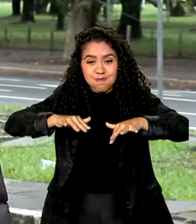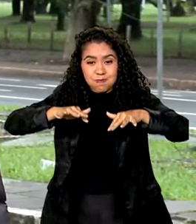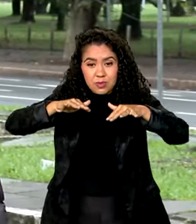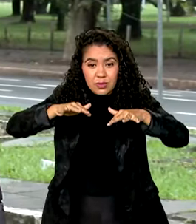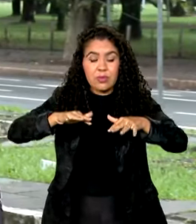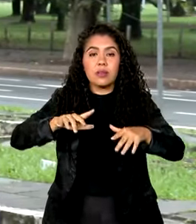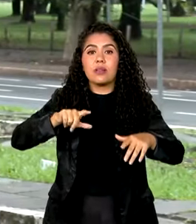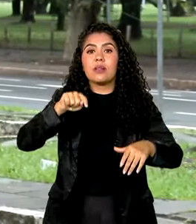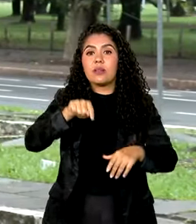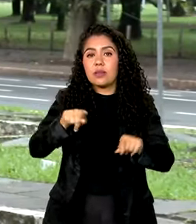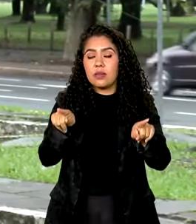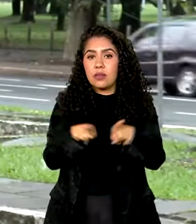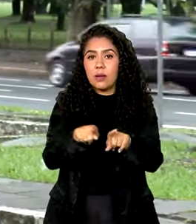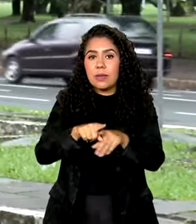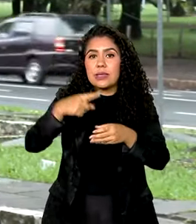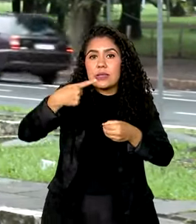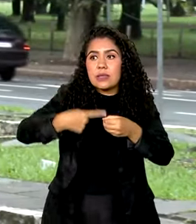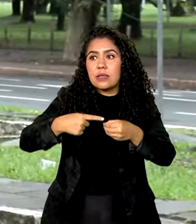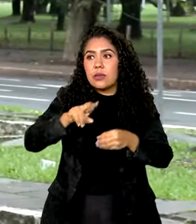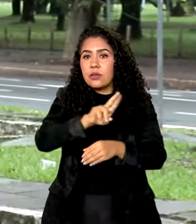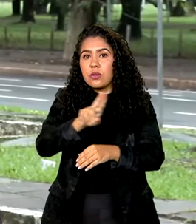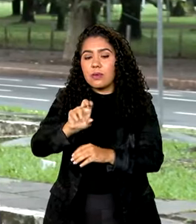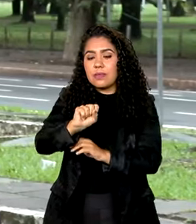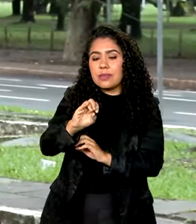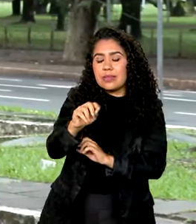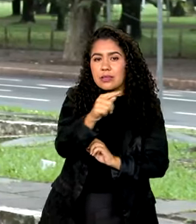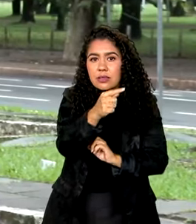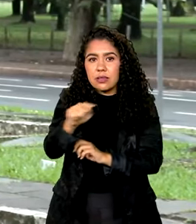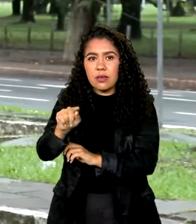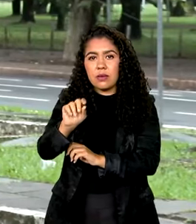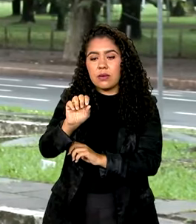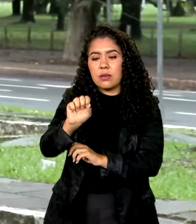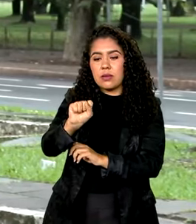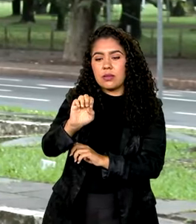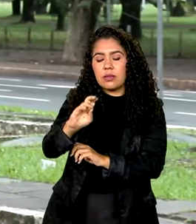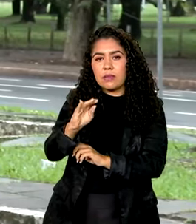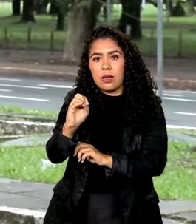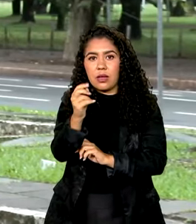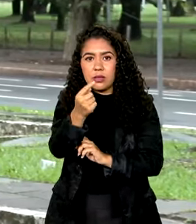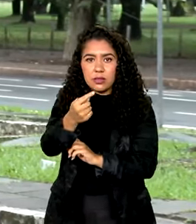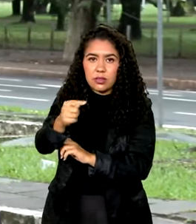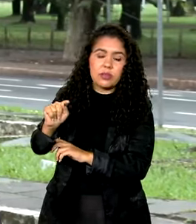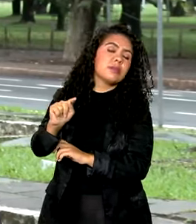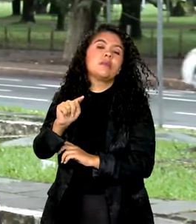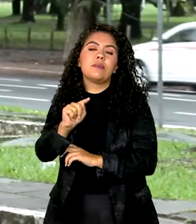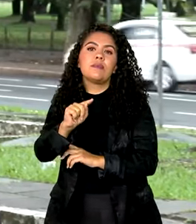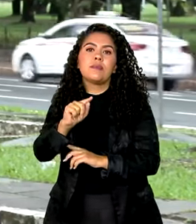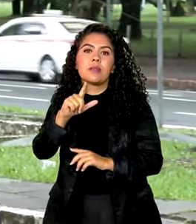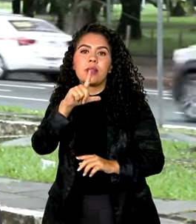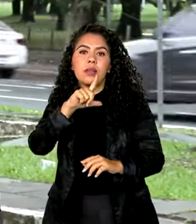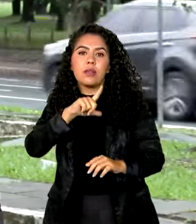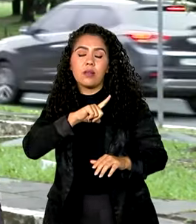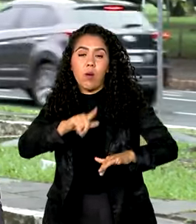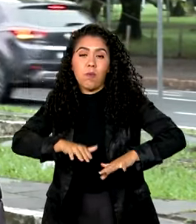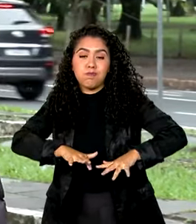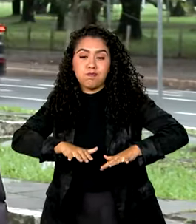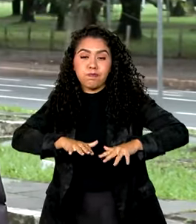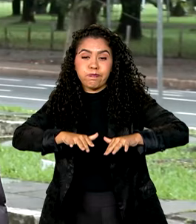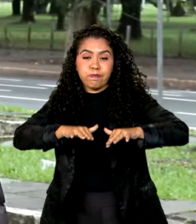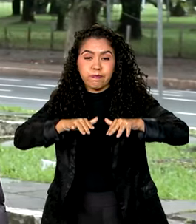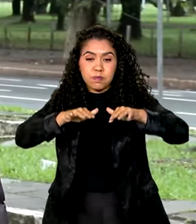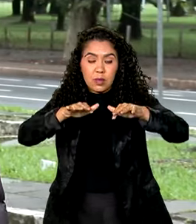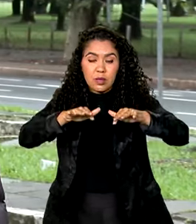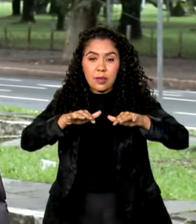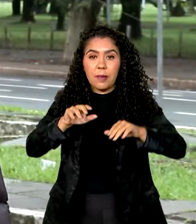aconteceu na cidade de São Sebastião do Caí. Isso porque o Rio Caí superou a cota de inundação.